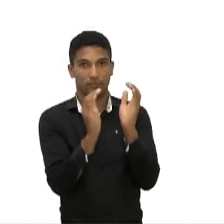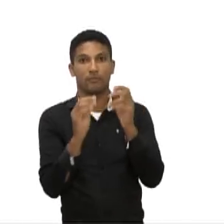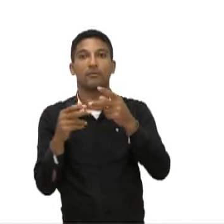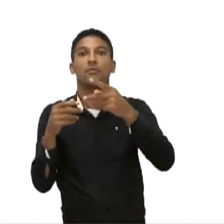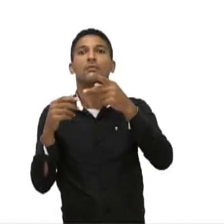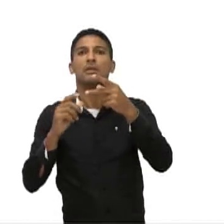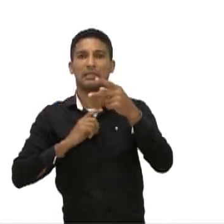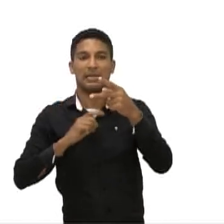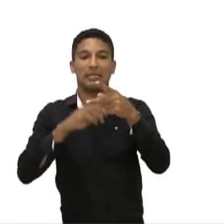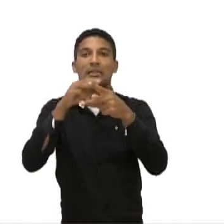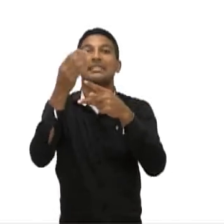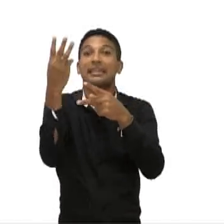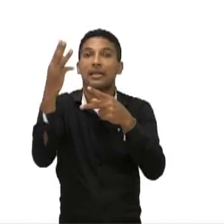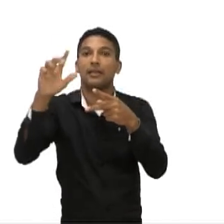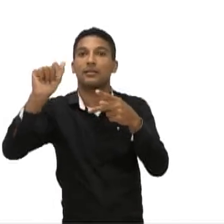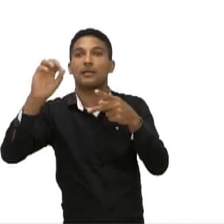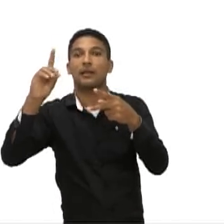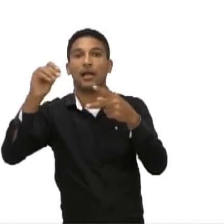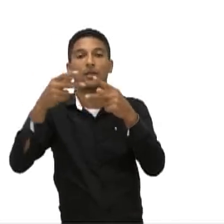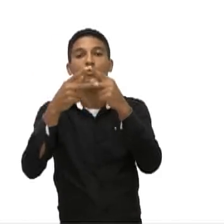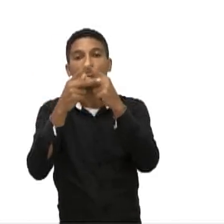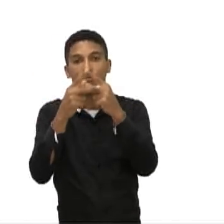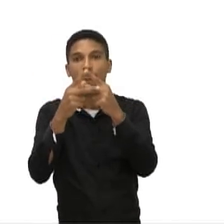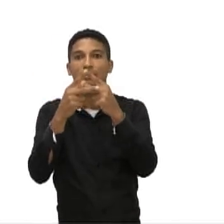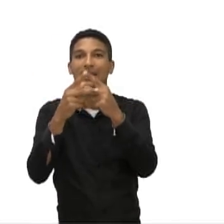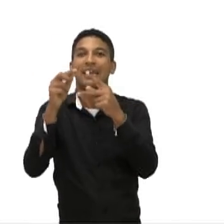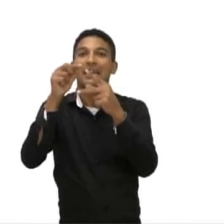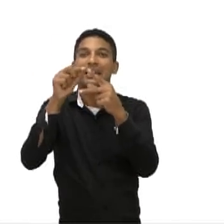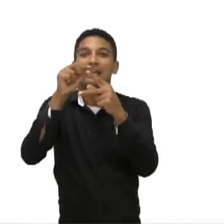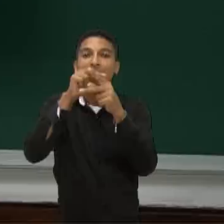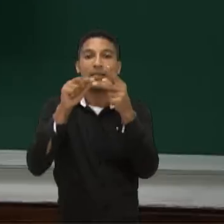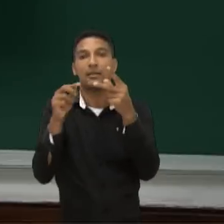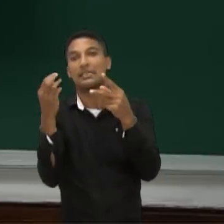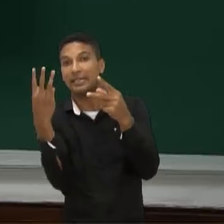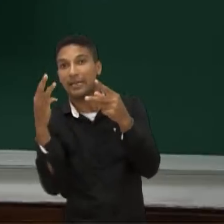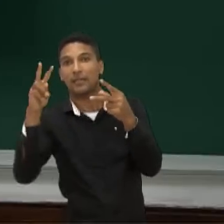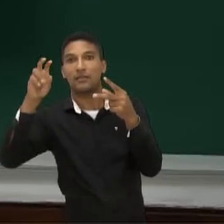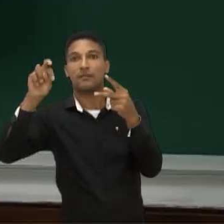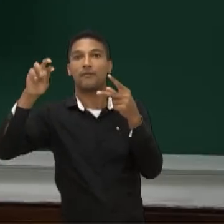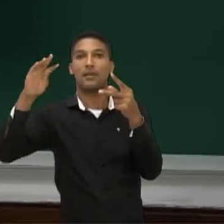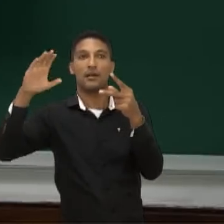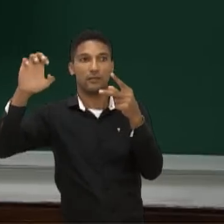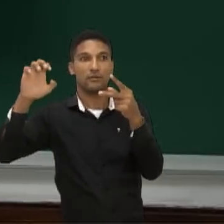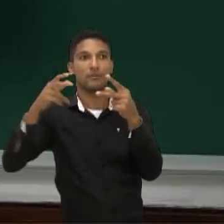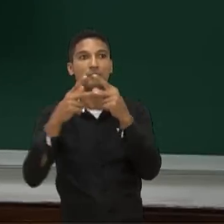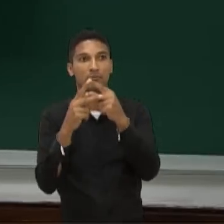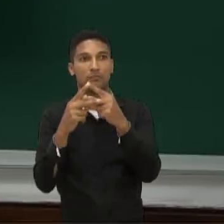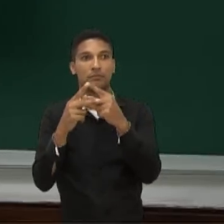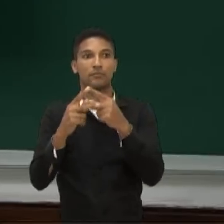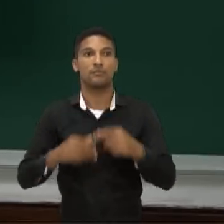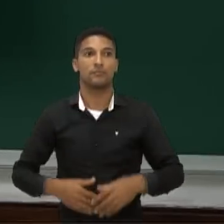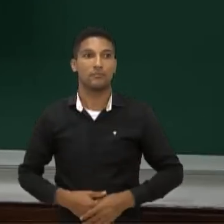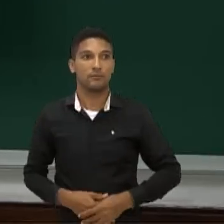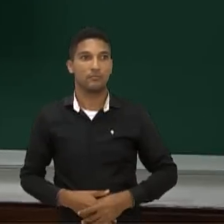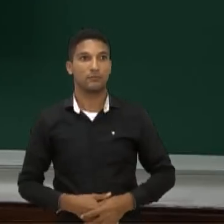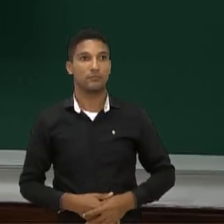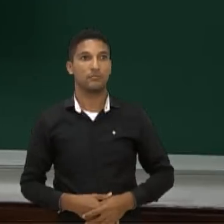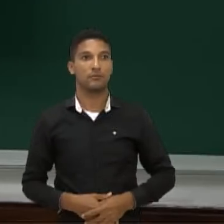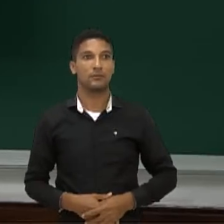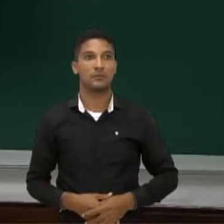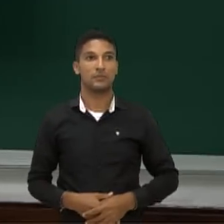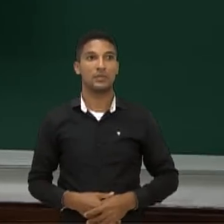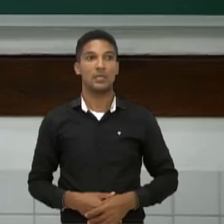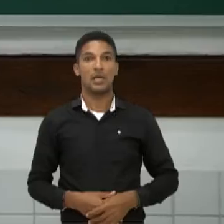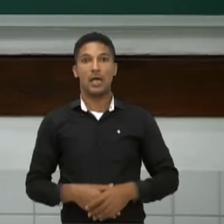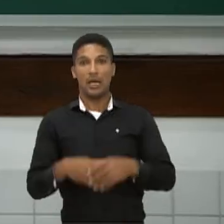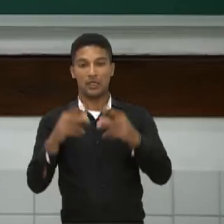polígonos podem ser decompostos em triângulos? Então, a professora vai dar um tempinho para vocês pensarem aí em